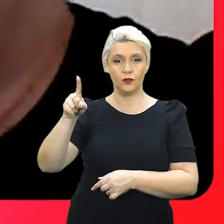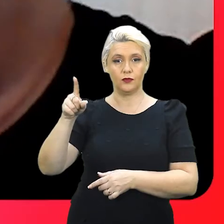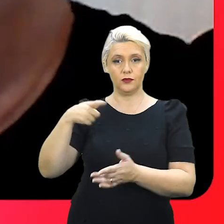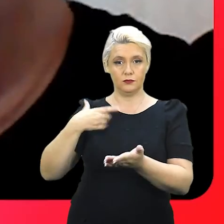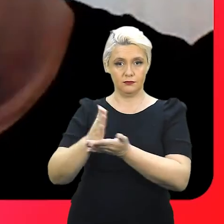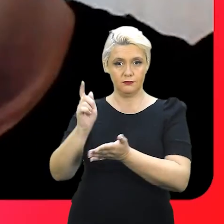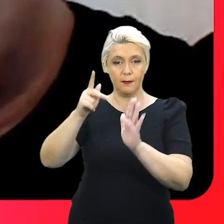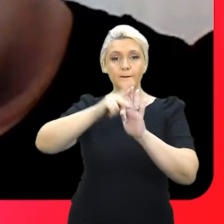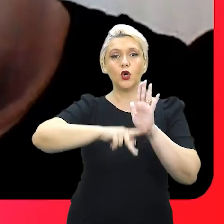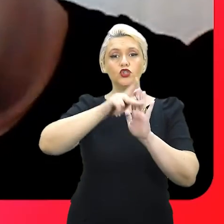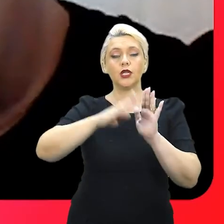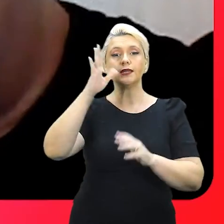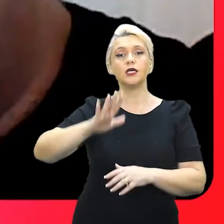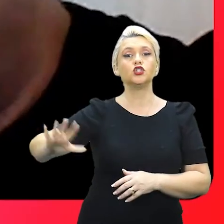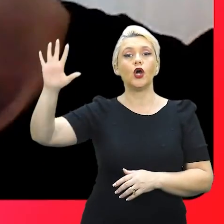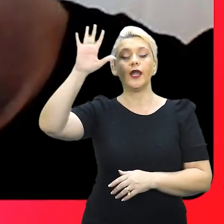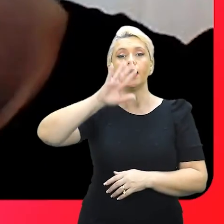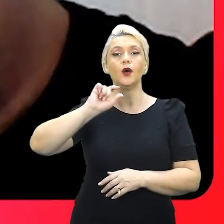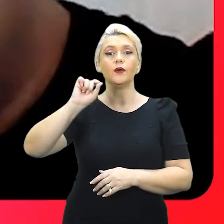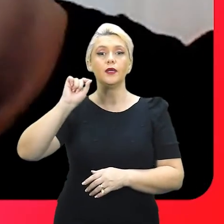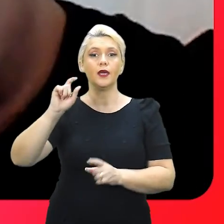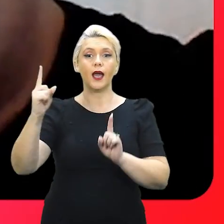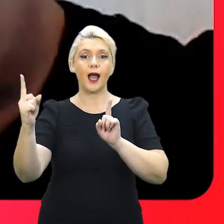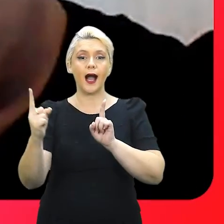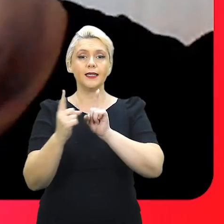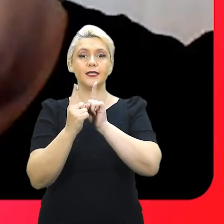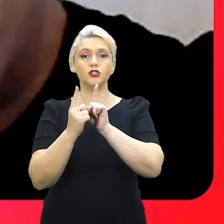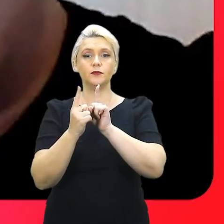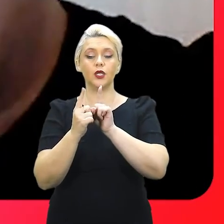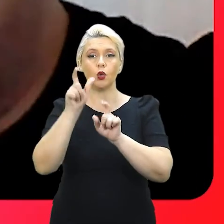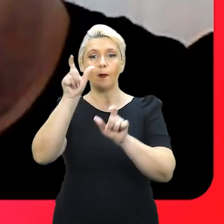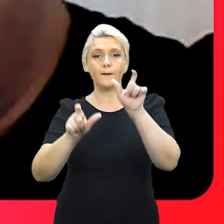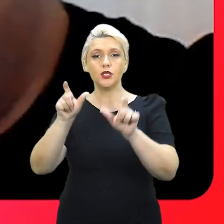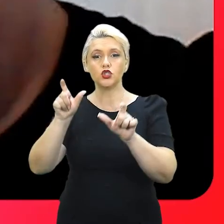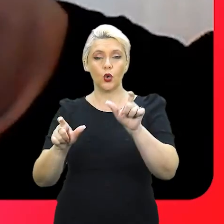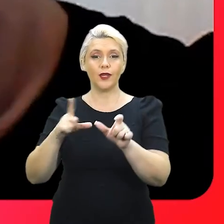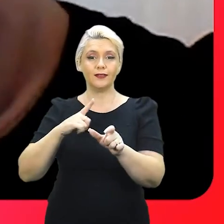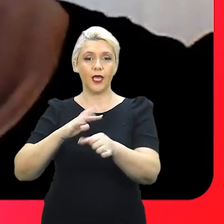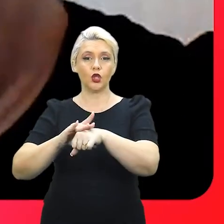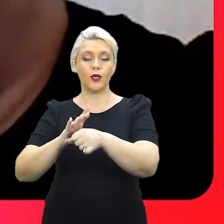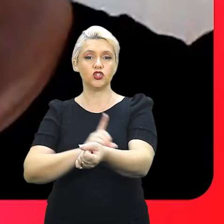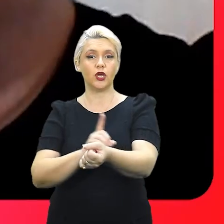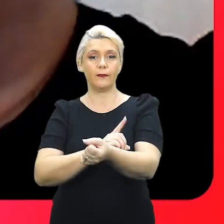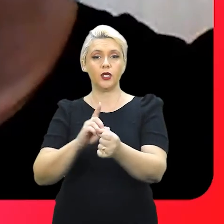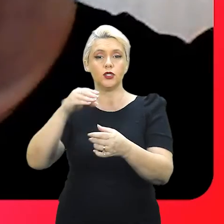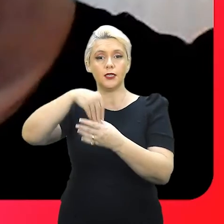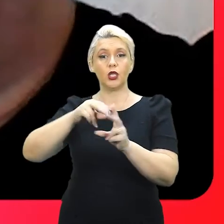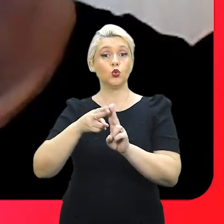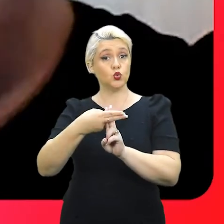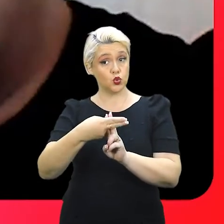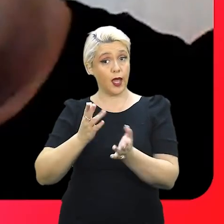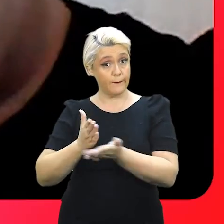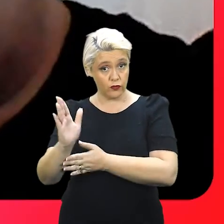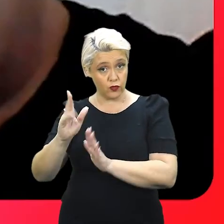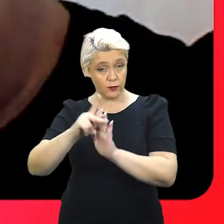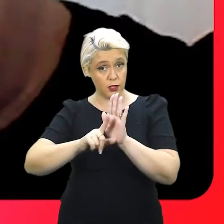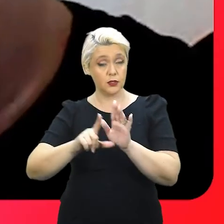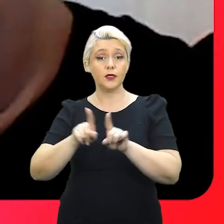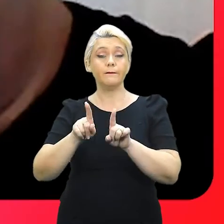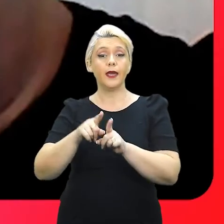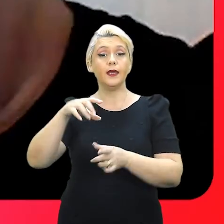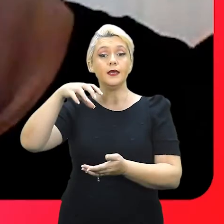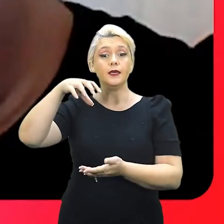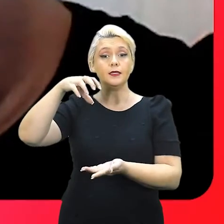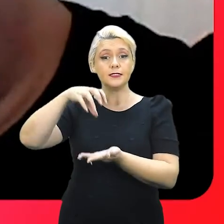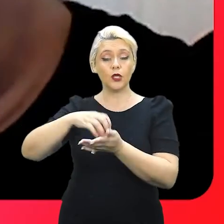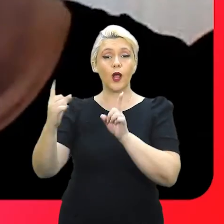sancionar, o meu projeto nacional de atendimento ao diabético no SUS, né? E ao meu centro diabético